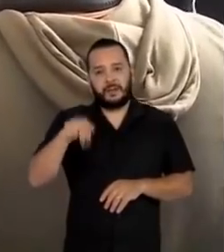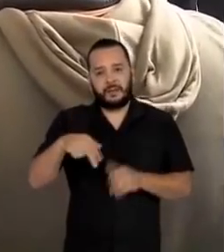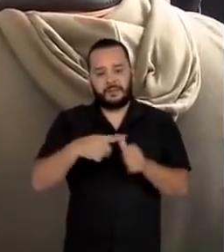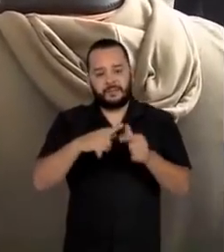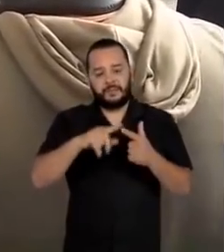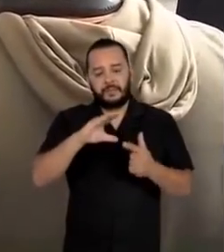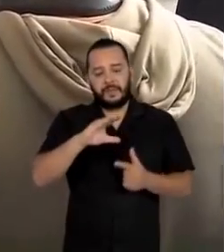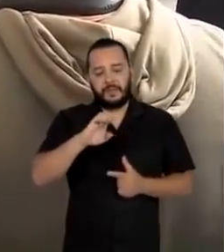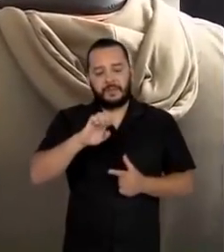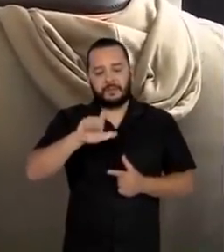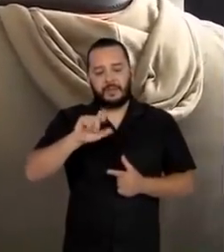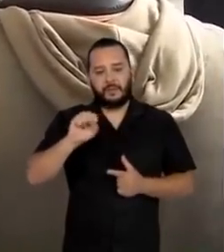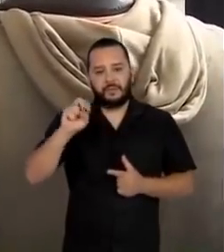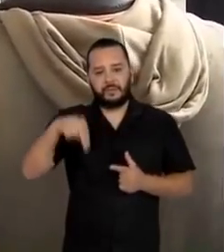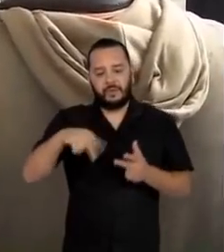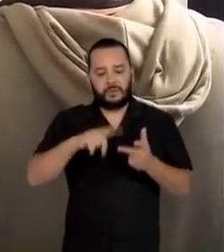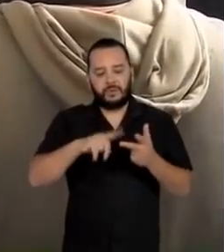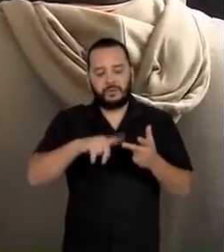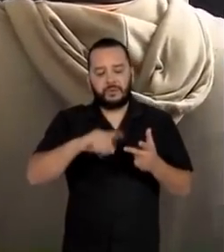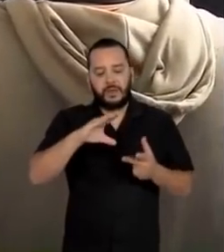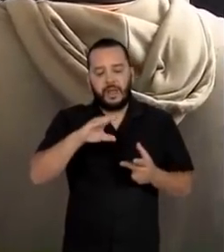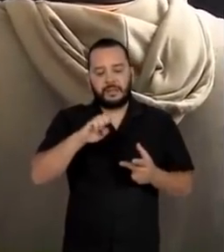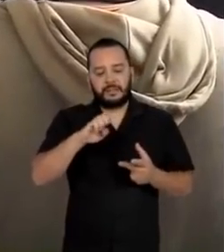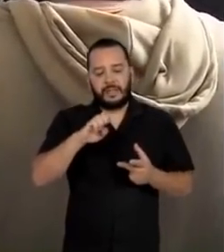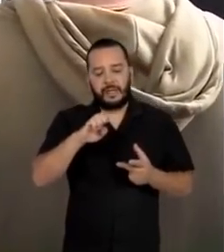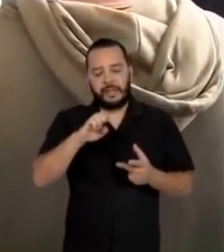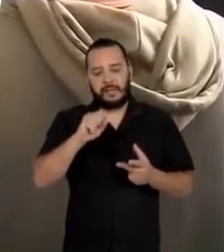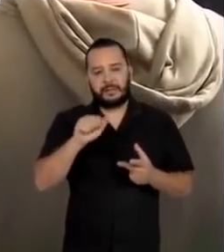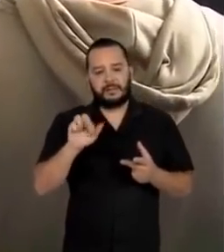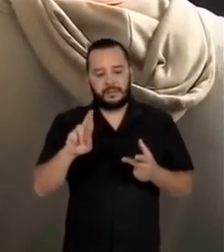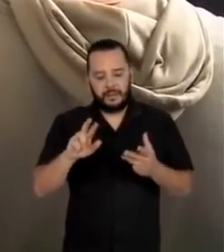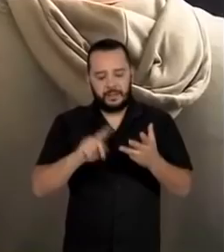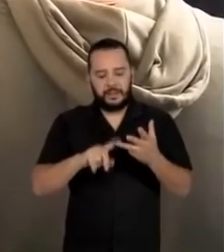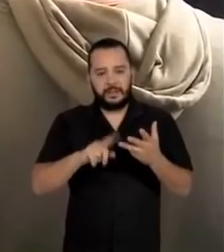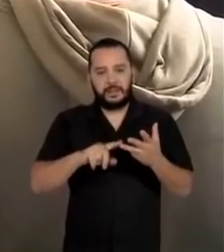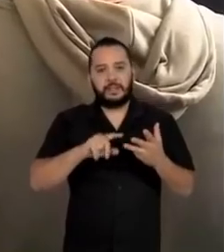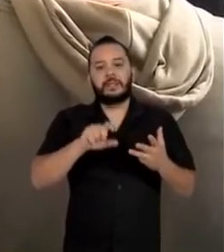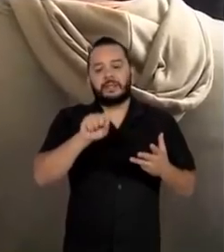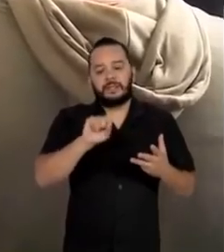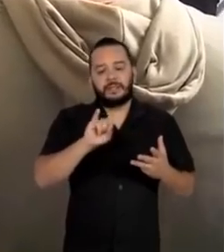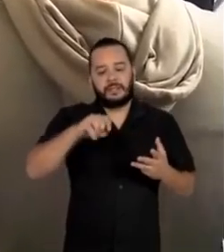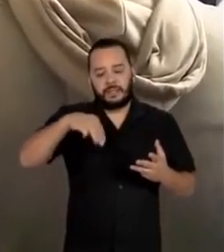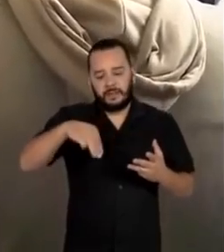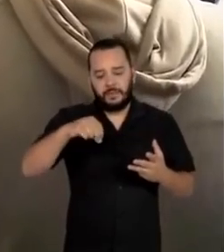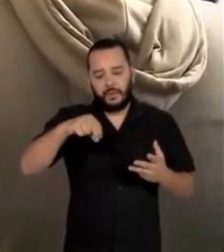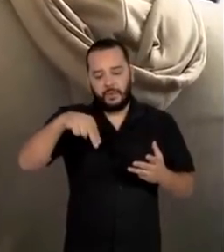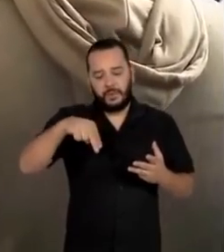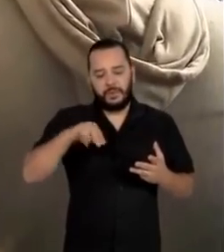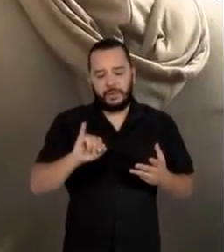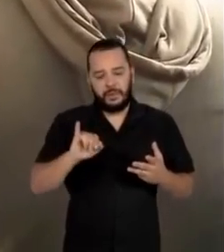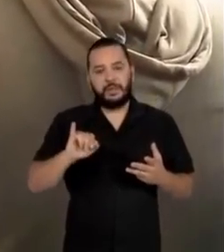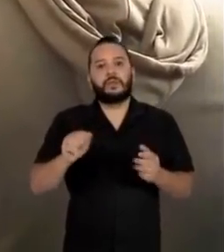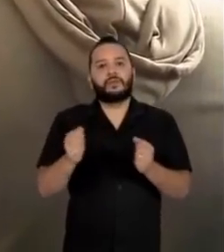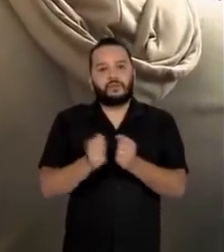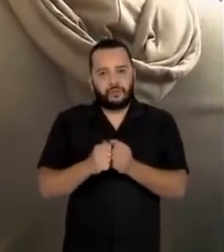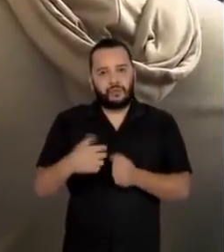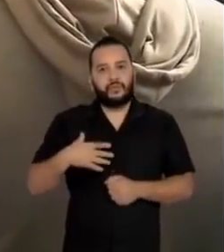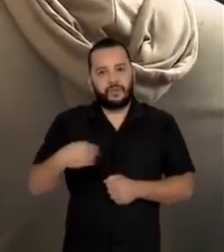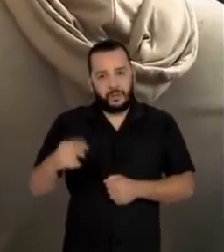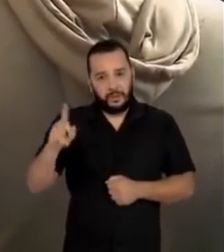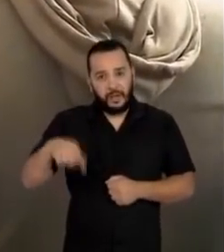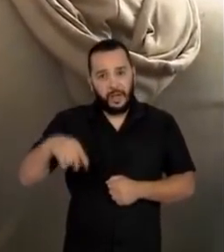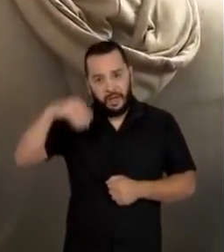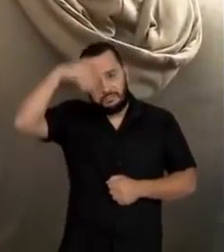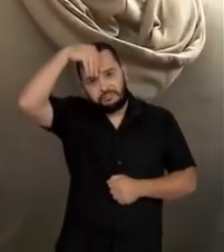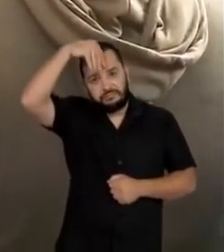e também César Filho. A cantora Simone, acompanhada do filho Rian, que era afilhado de Gugu,